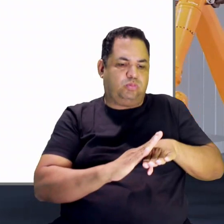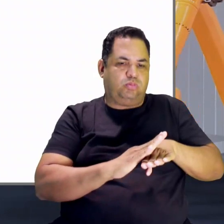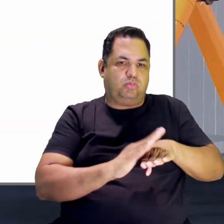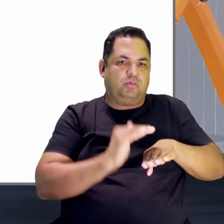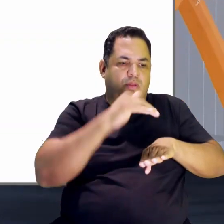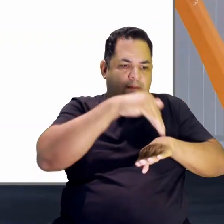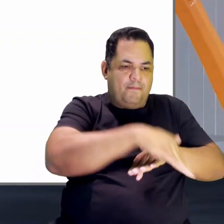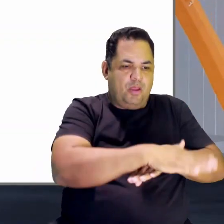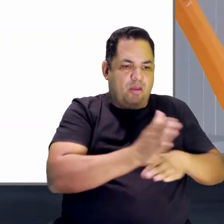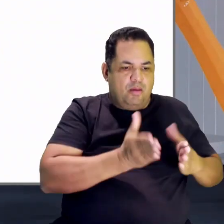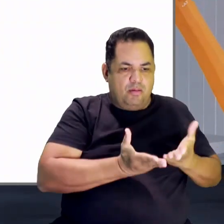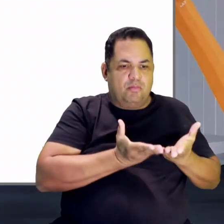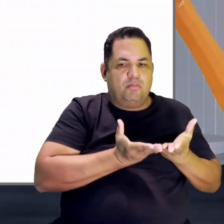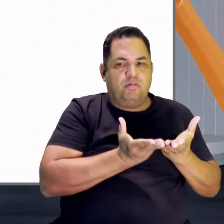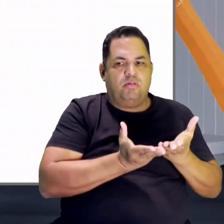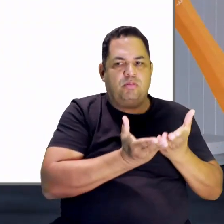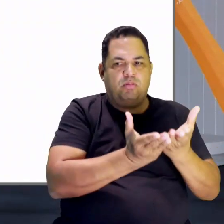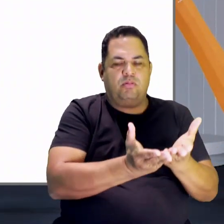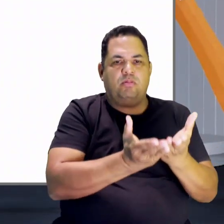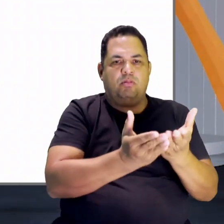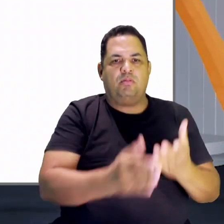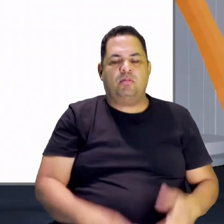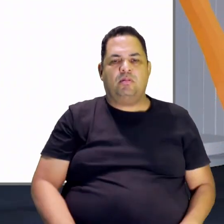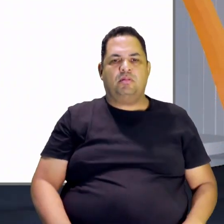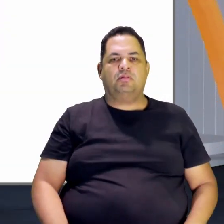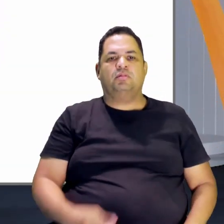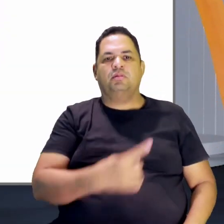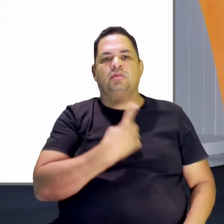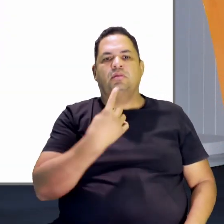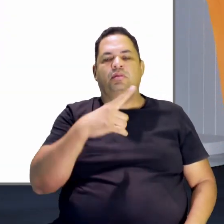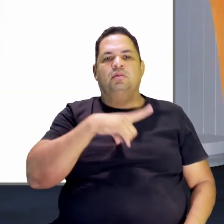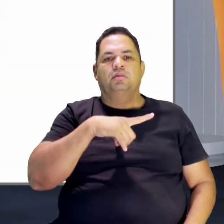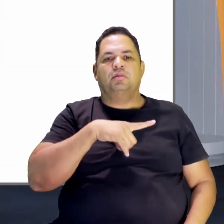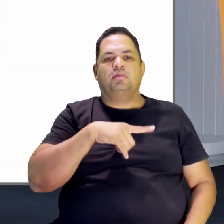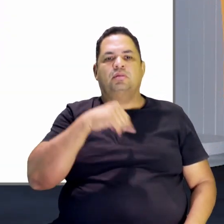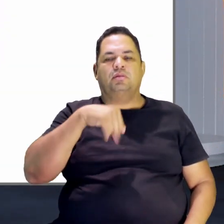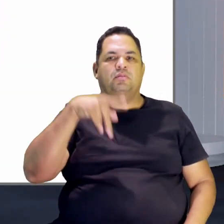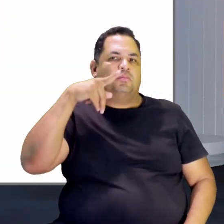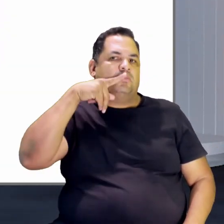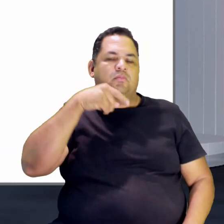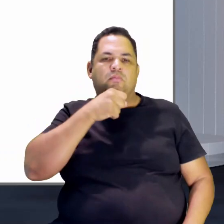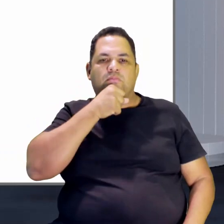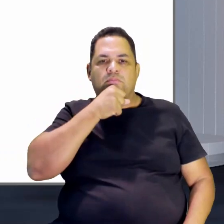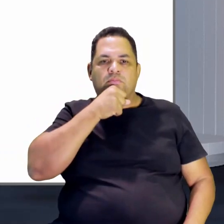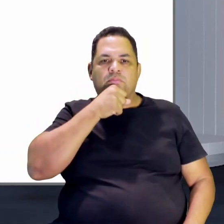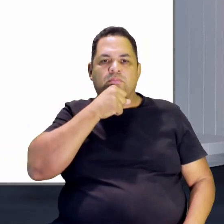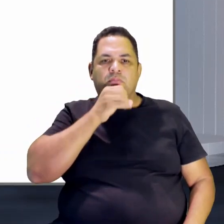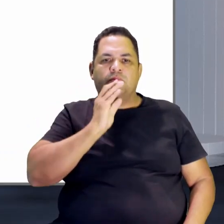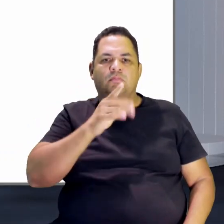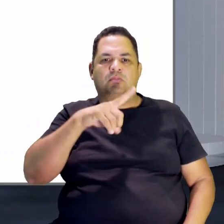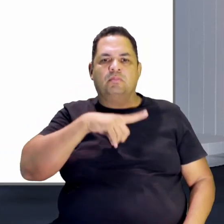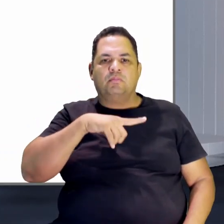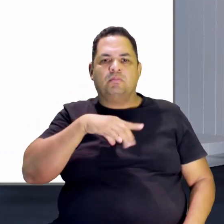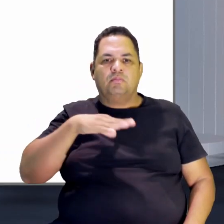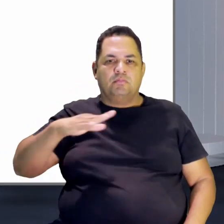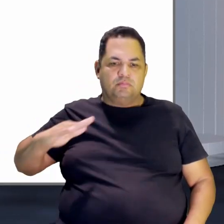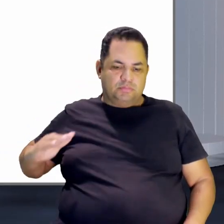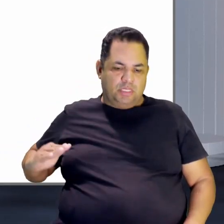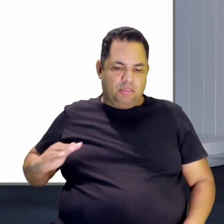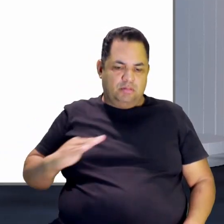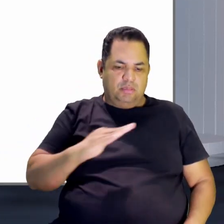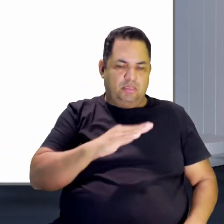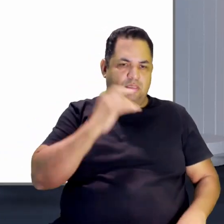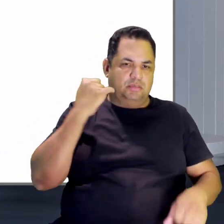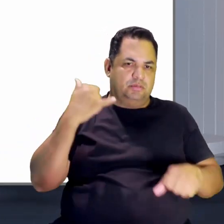até entrar. A própria balsa, as maiores aqui que nós tínhamos aqui em Porto Velho mesmo, ela já tinha uma parte de